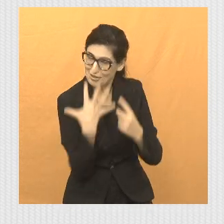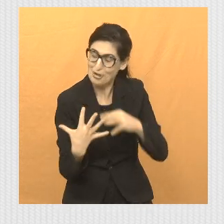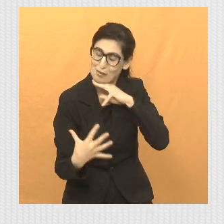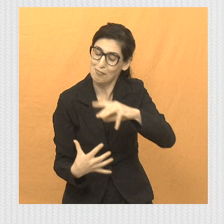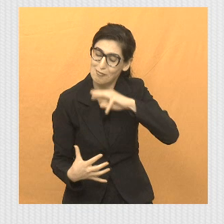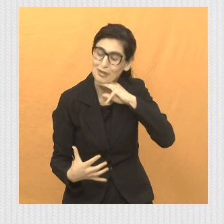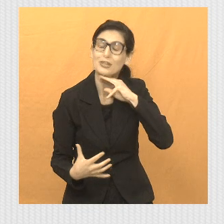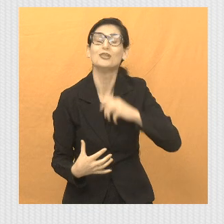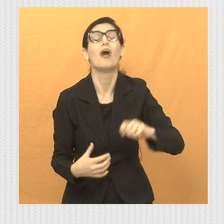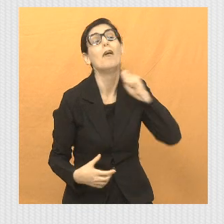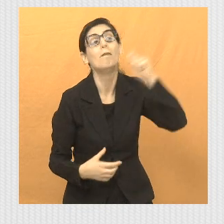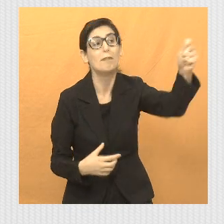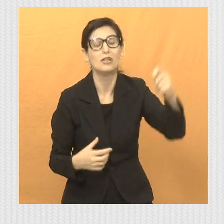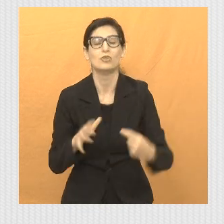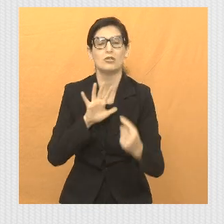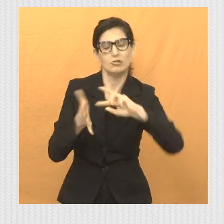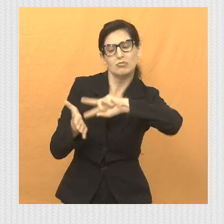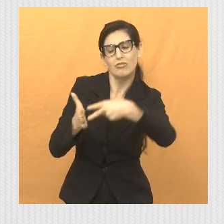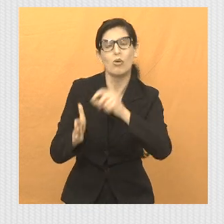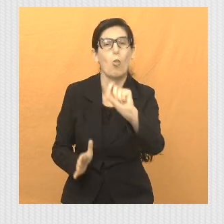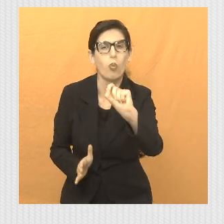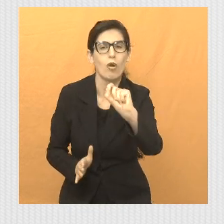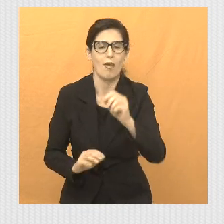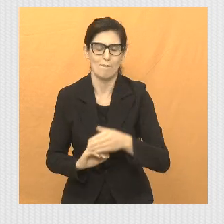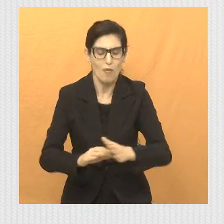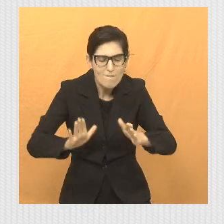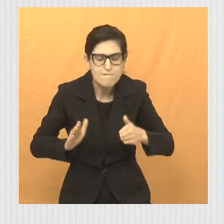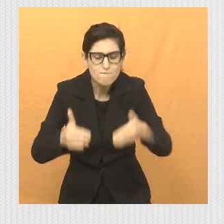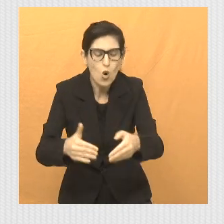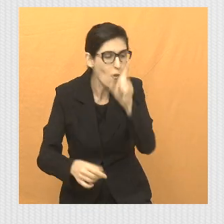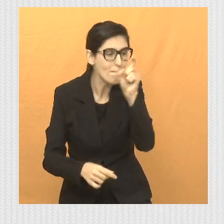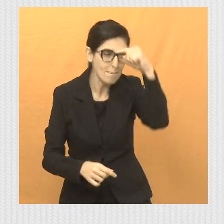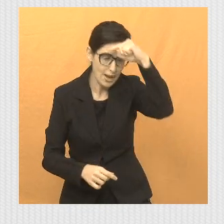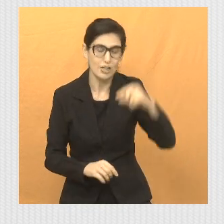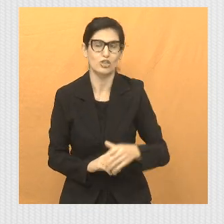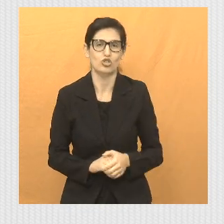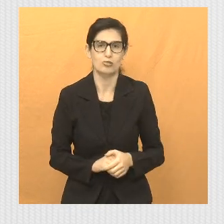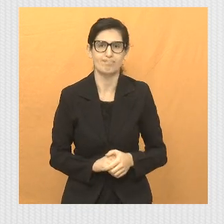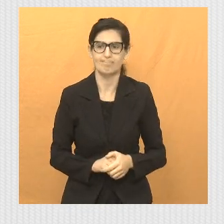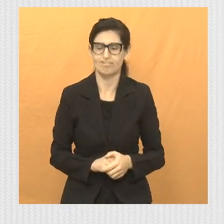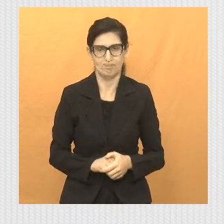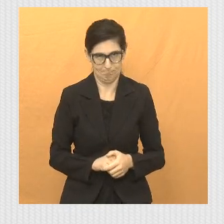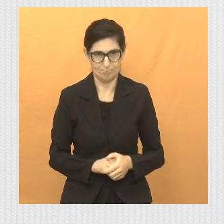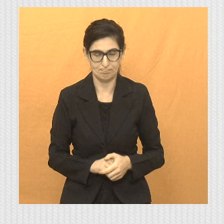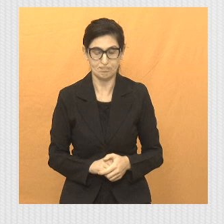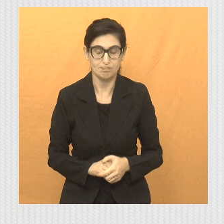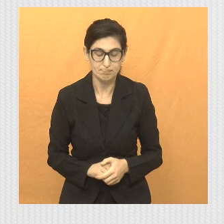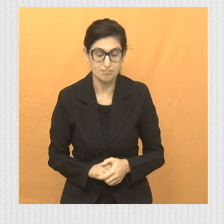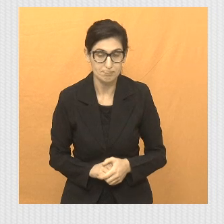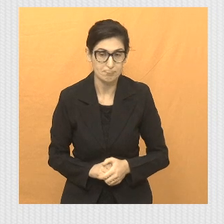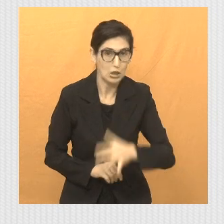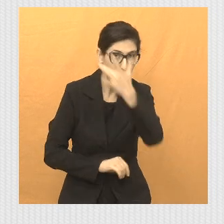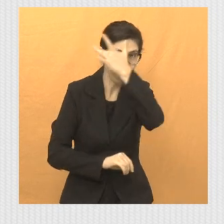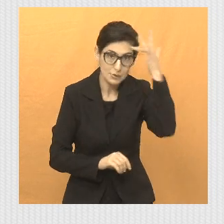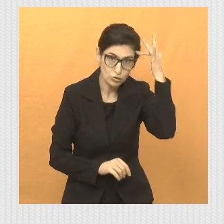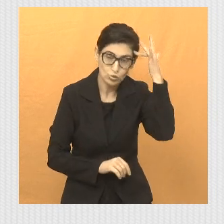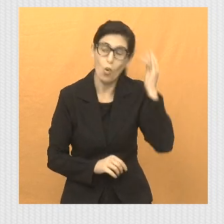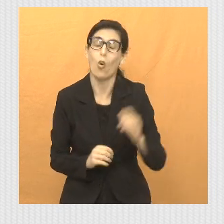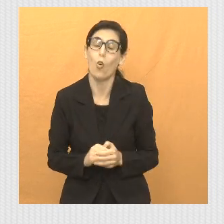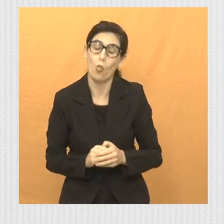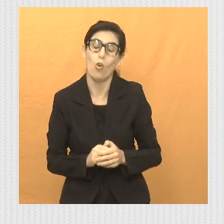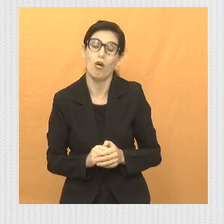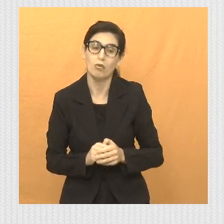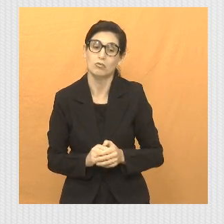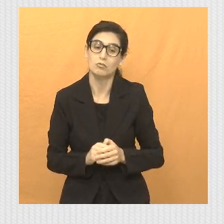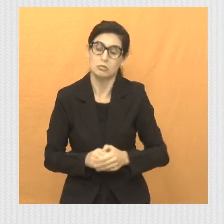Neste quadro, nós temos as especialidades em que nós não temos demanda reprimida, ou seja, as pessoas que foram